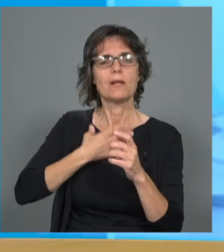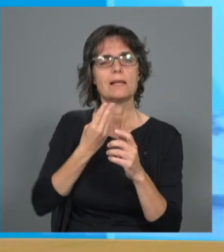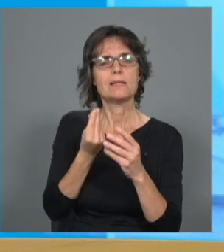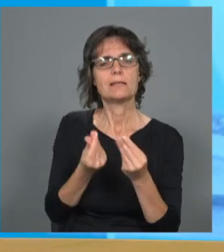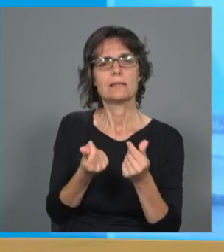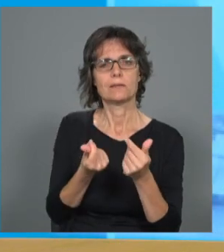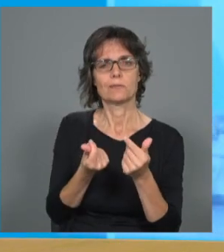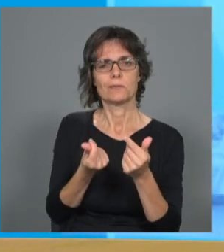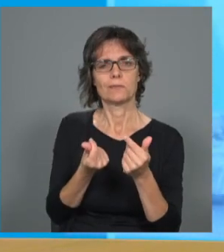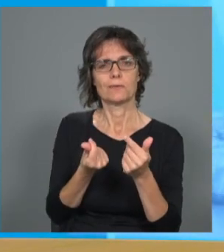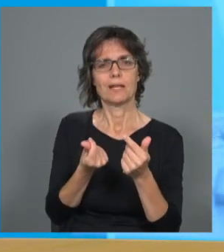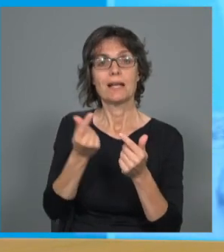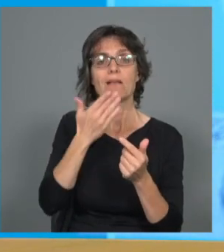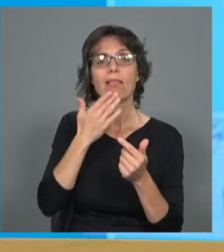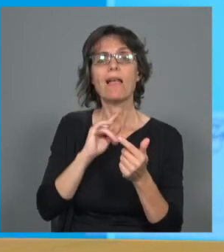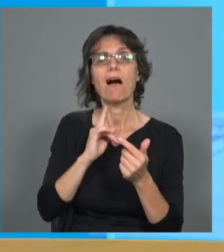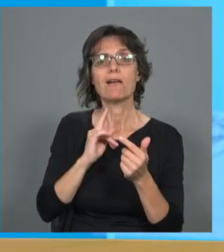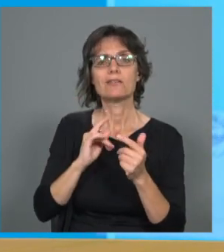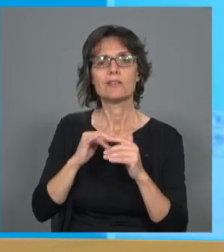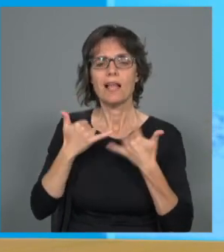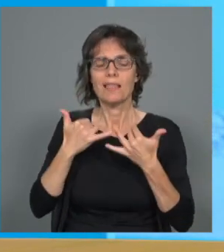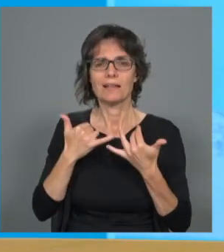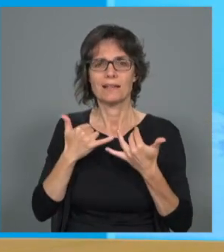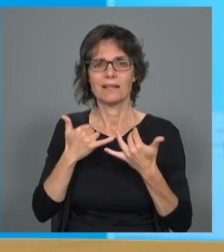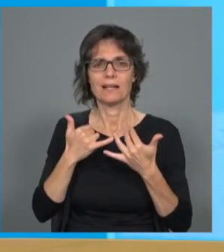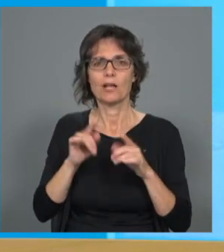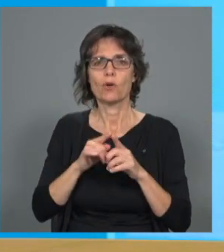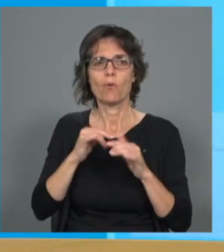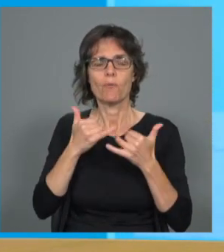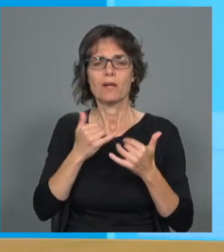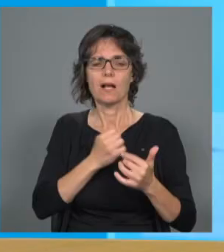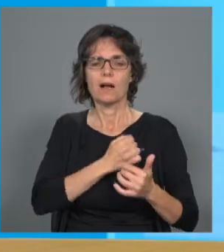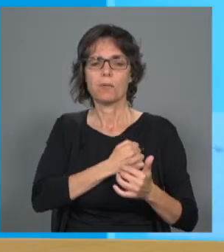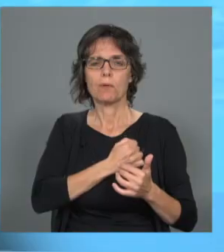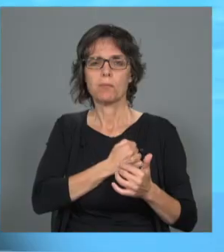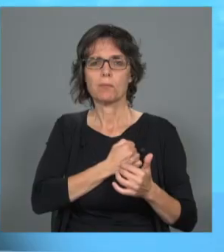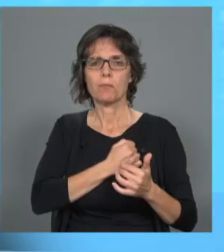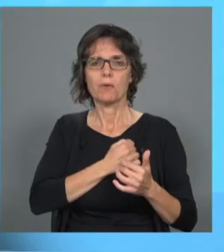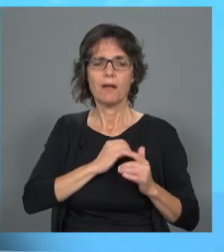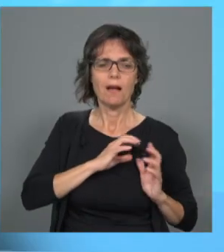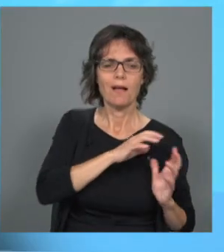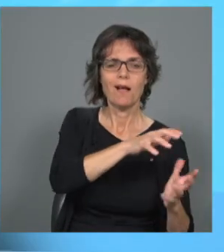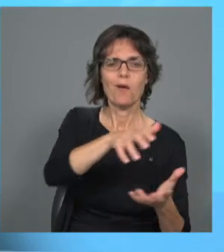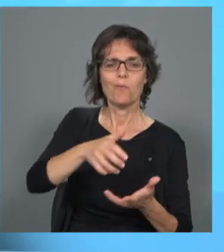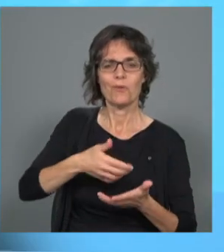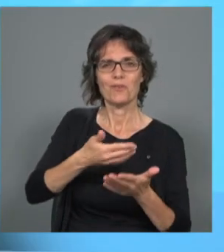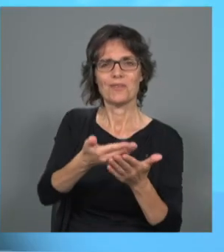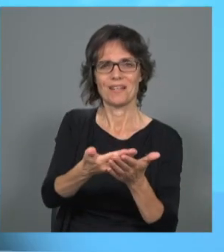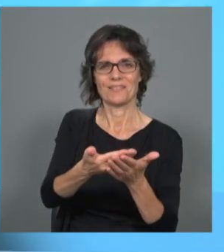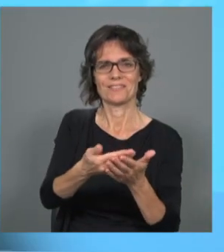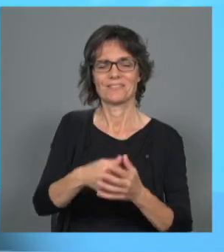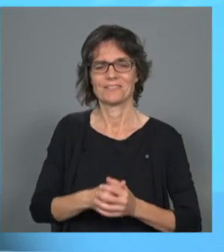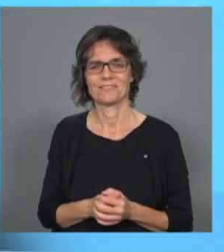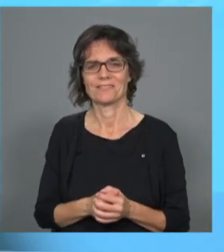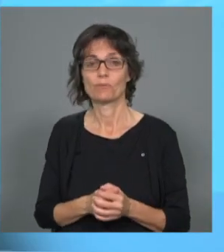referir, que há uma alegria que palpita no mundo, que não para de se sentir. Ao fim e ao cabo, é um projeto libertador que já existe,